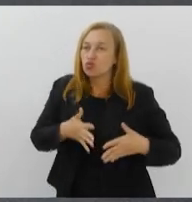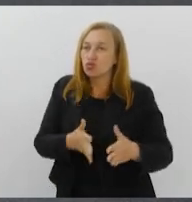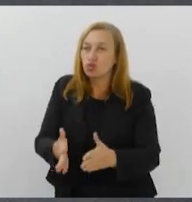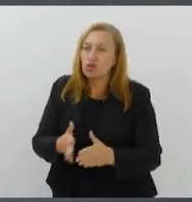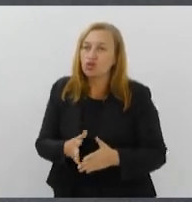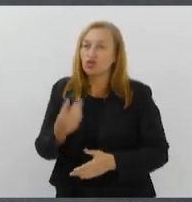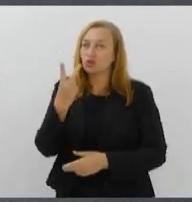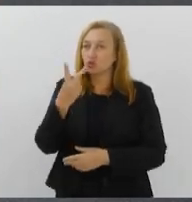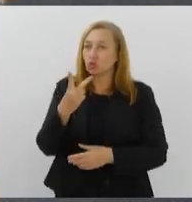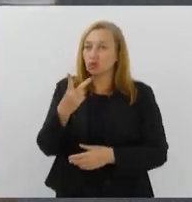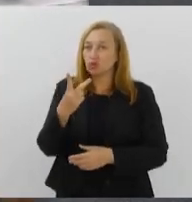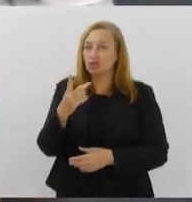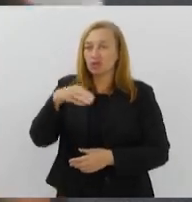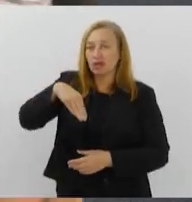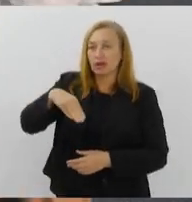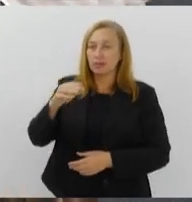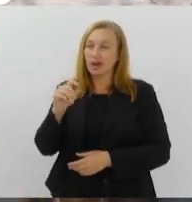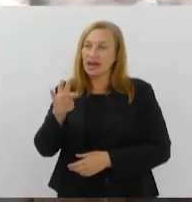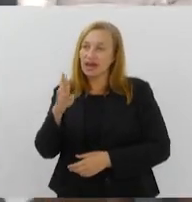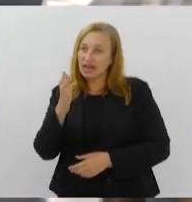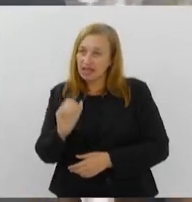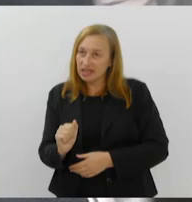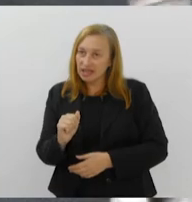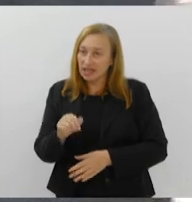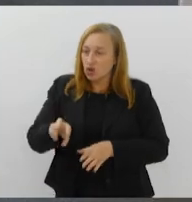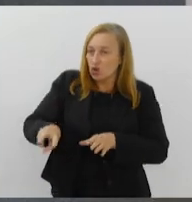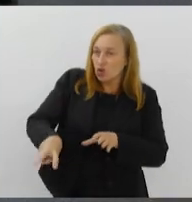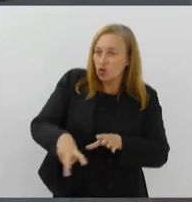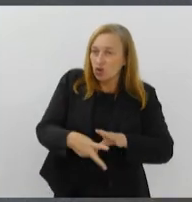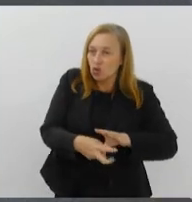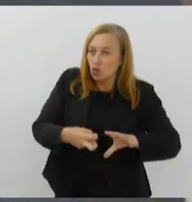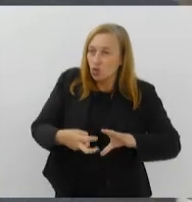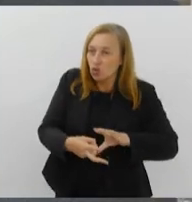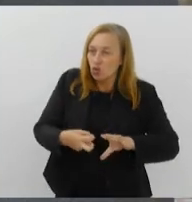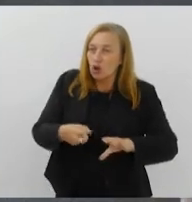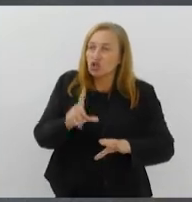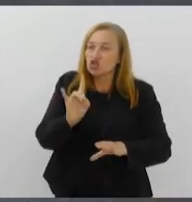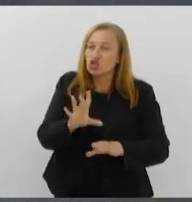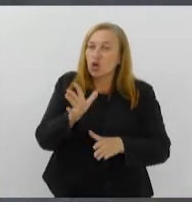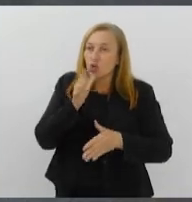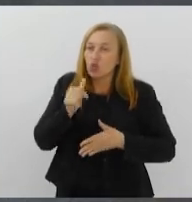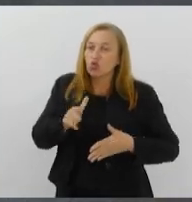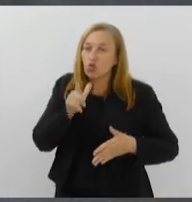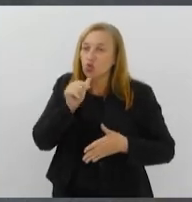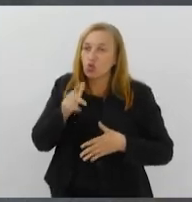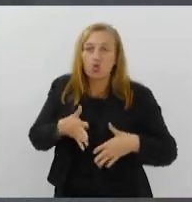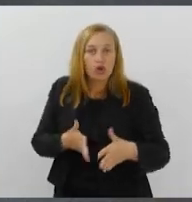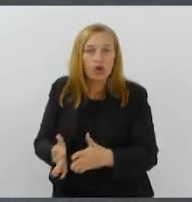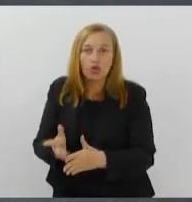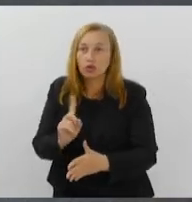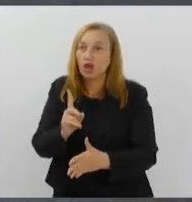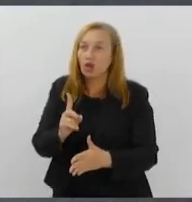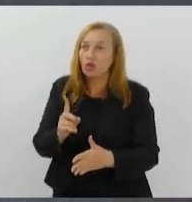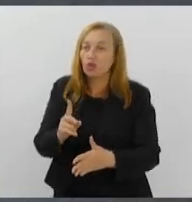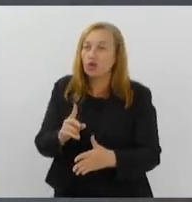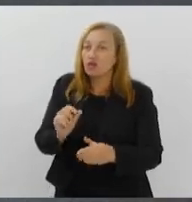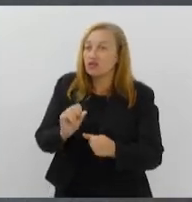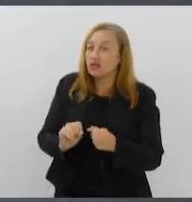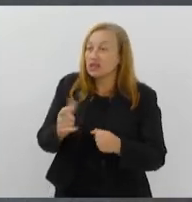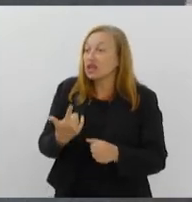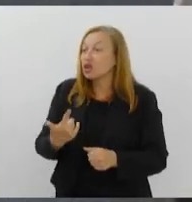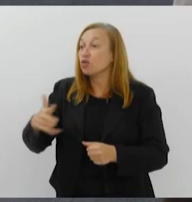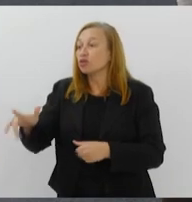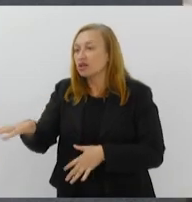máquinas, fizeram um processo de dragagem só na beira do rio, não pegaram a